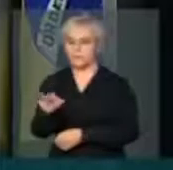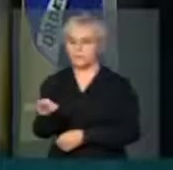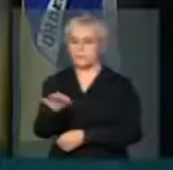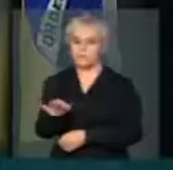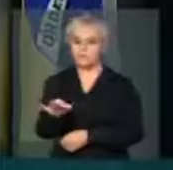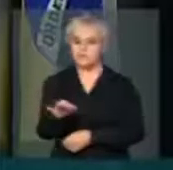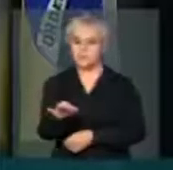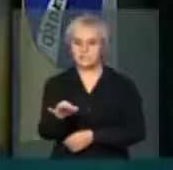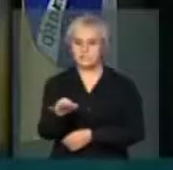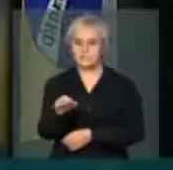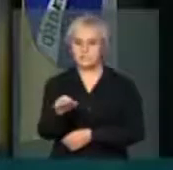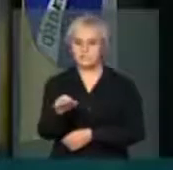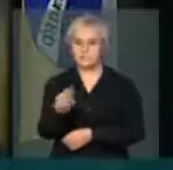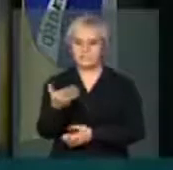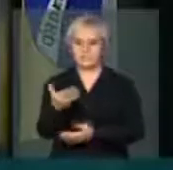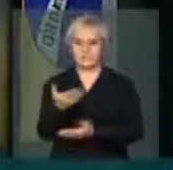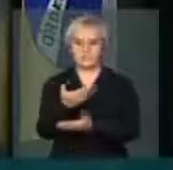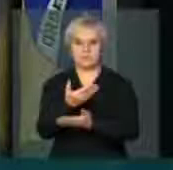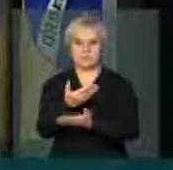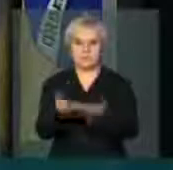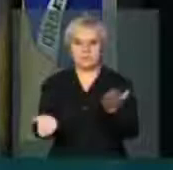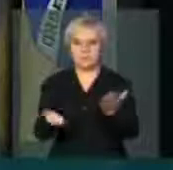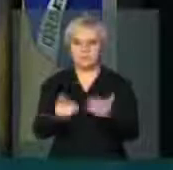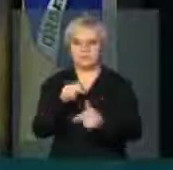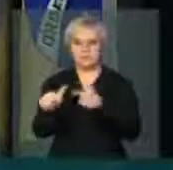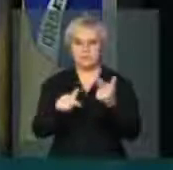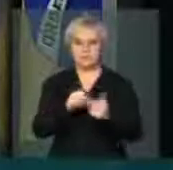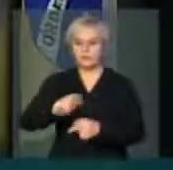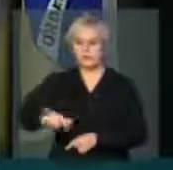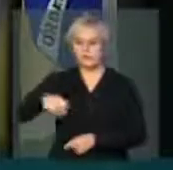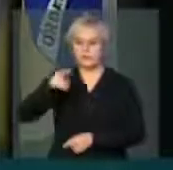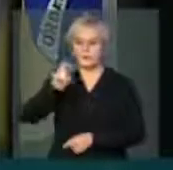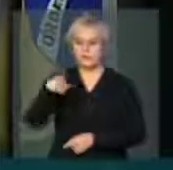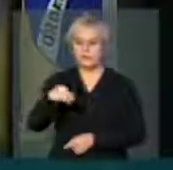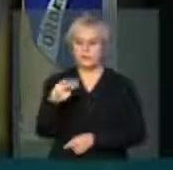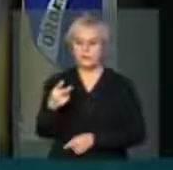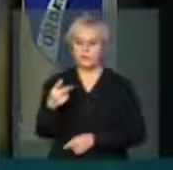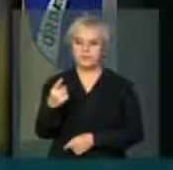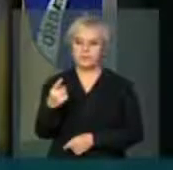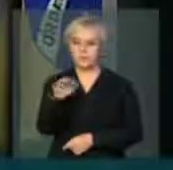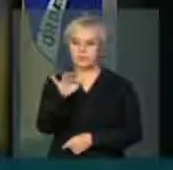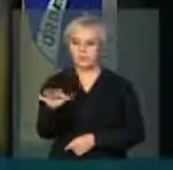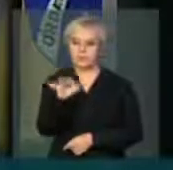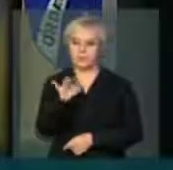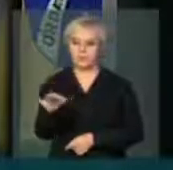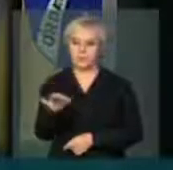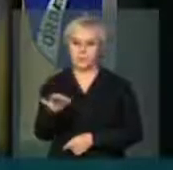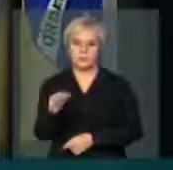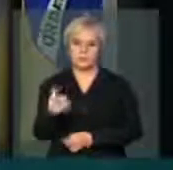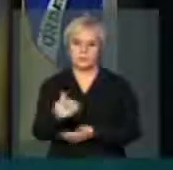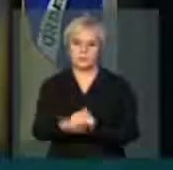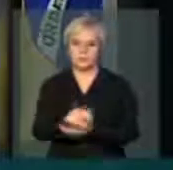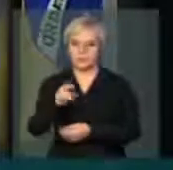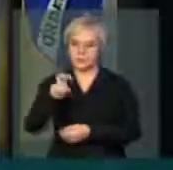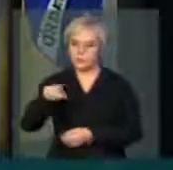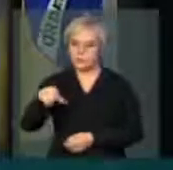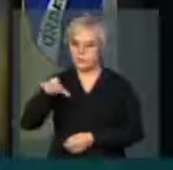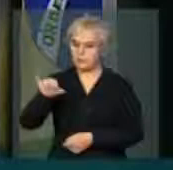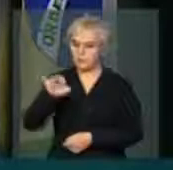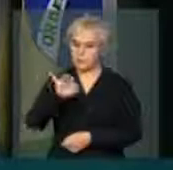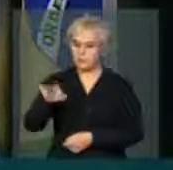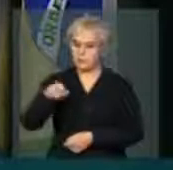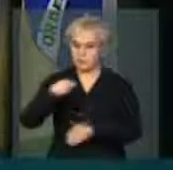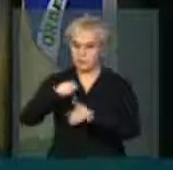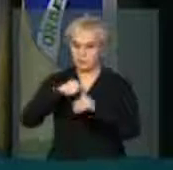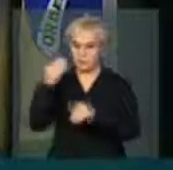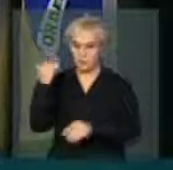subiu 5,1% em fevereiro de 2014 para 5,9% no mês